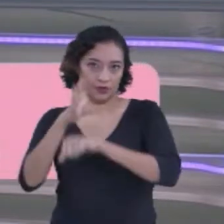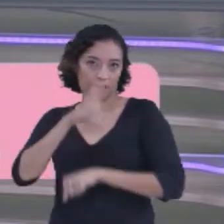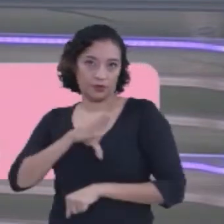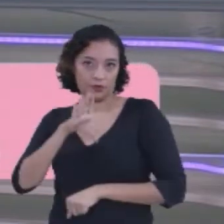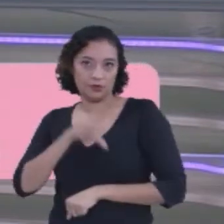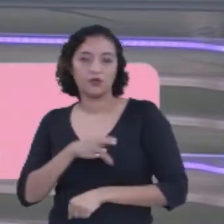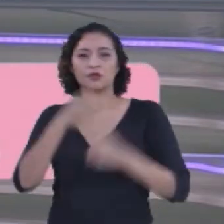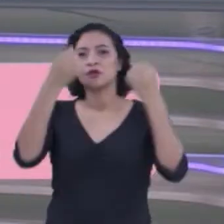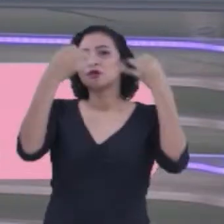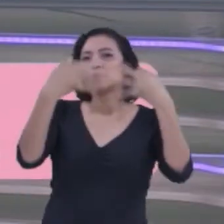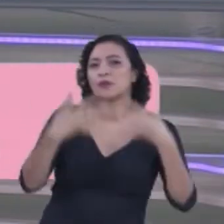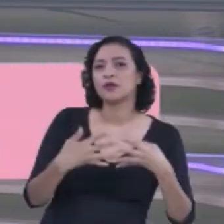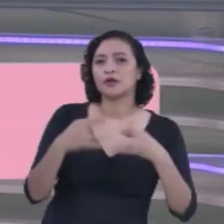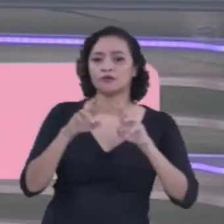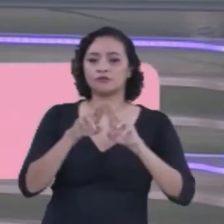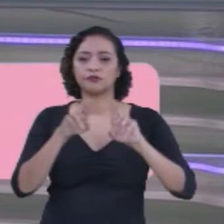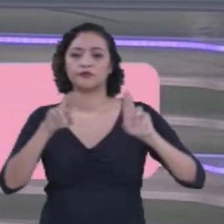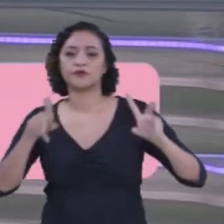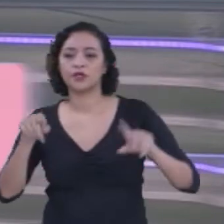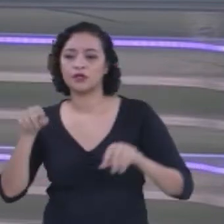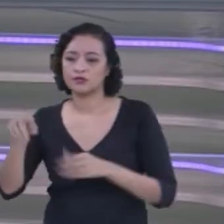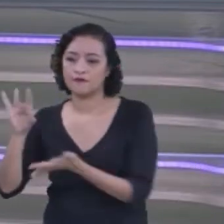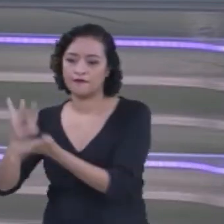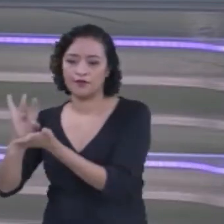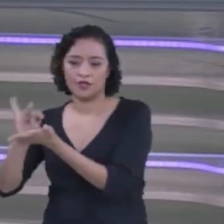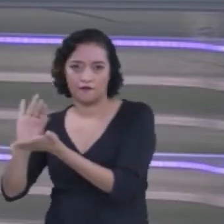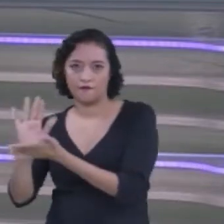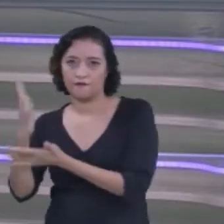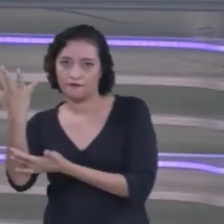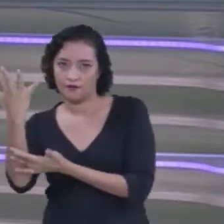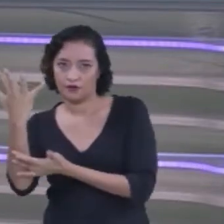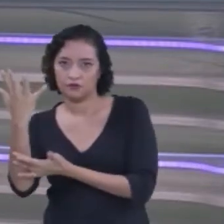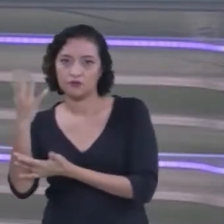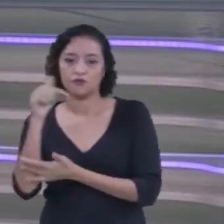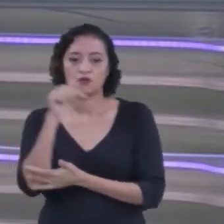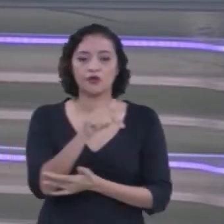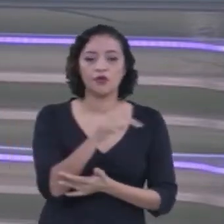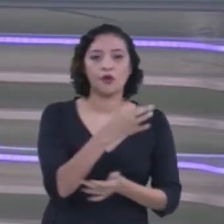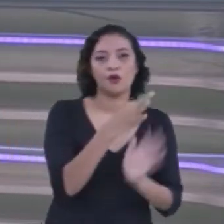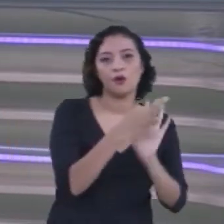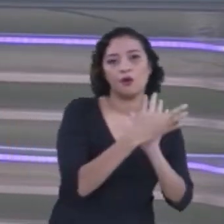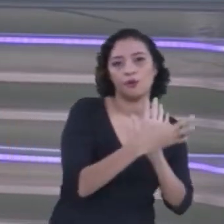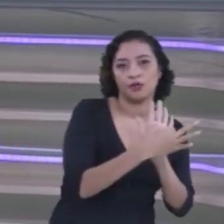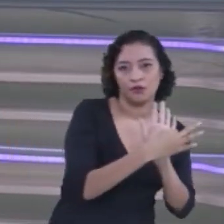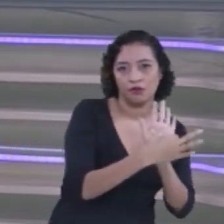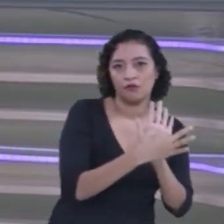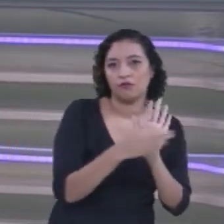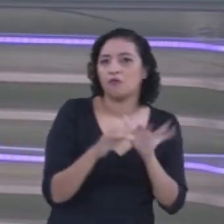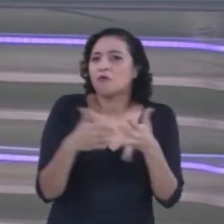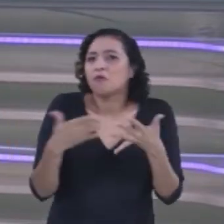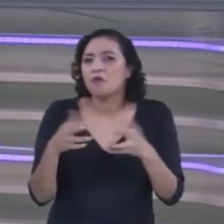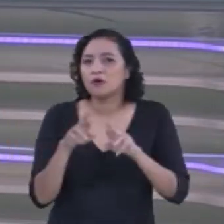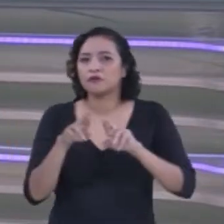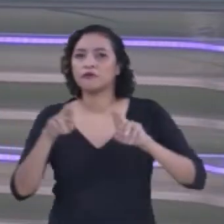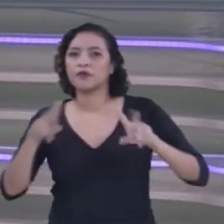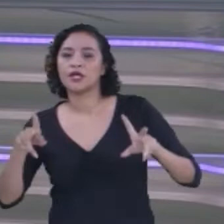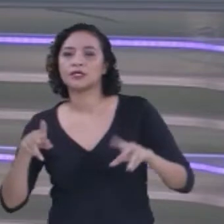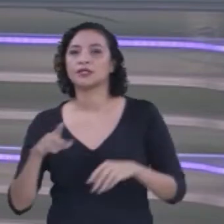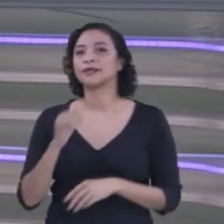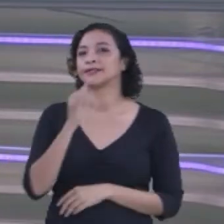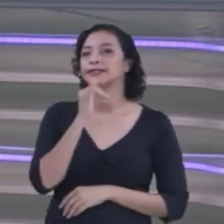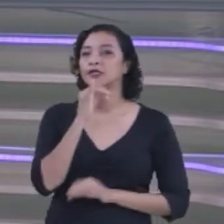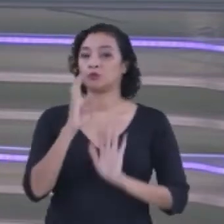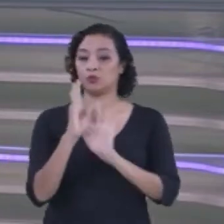fato de uma opinião. Distinguir um fato de uma opinião. Quando você vai analisar um